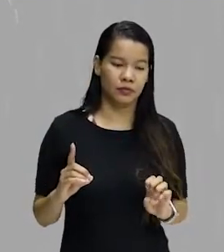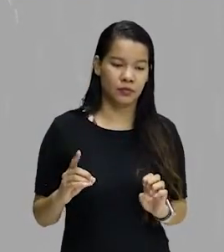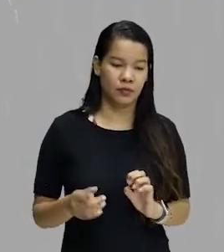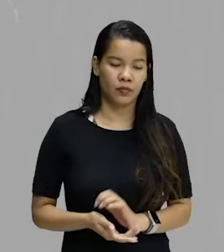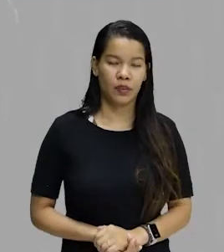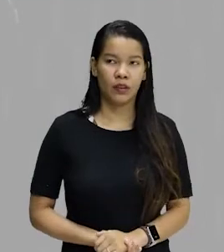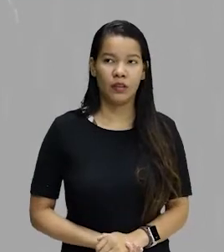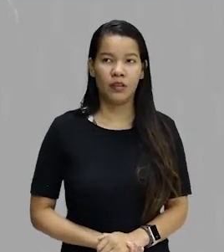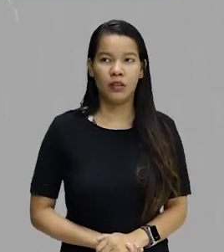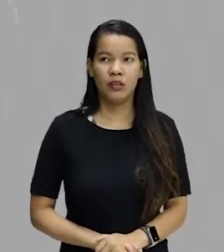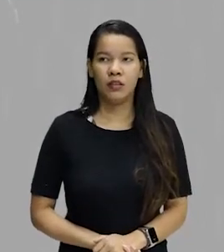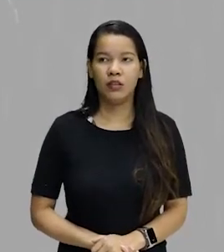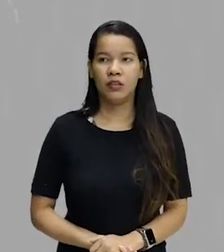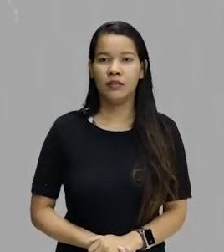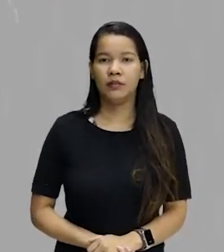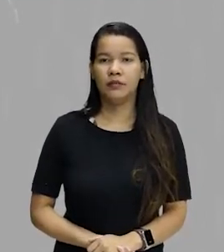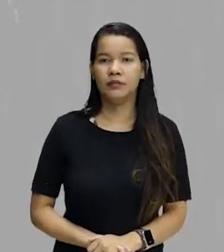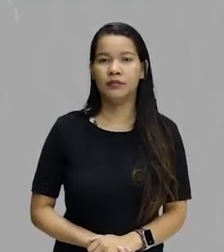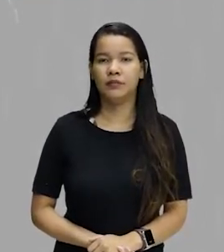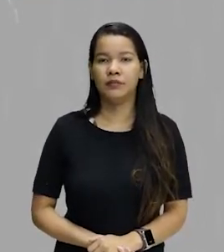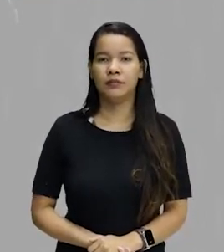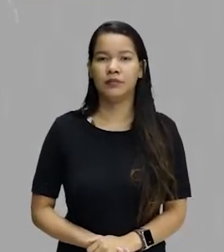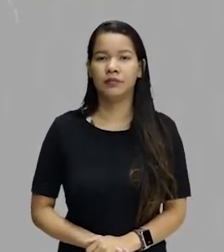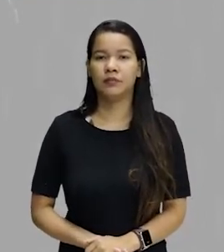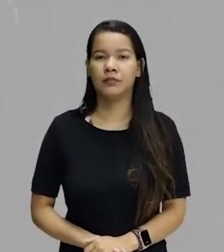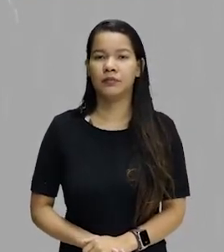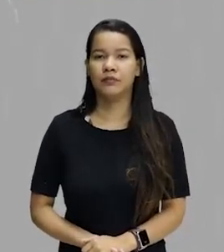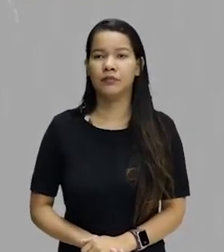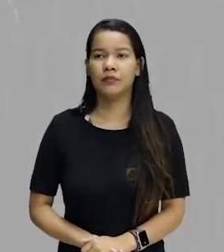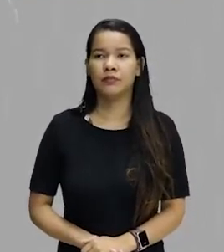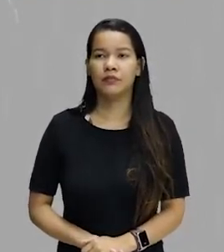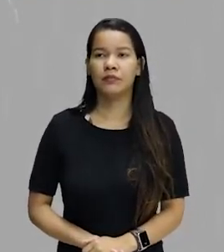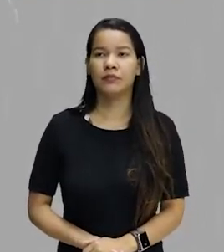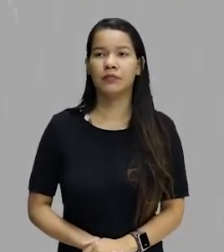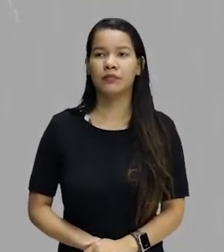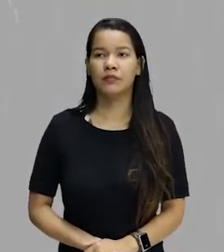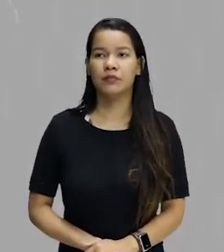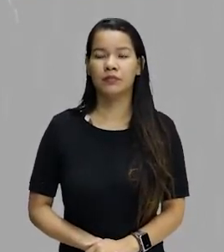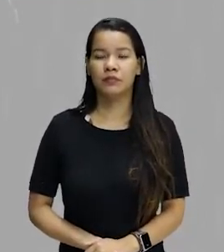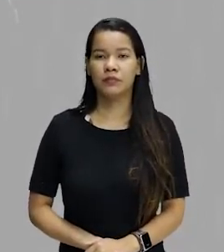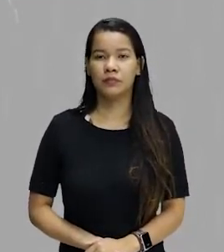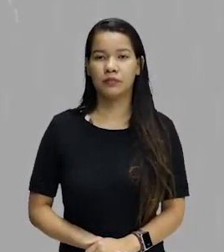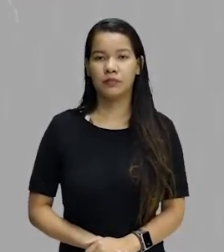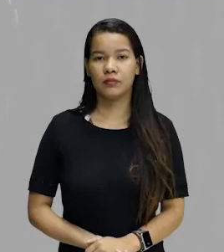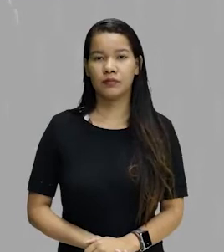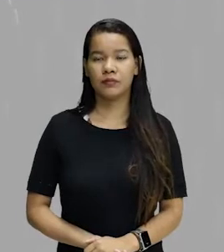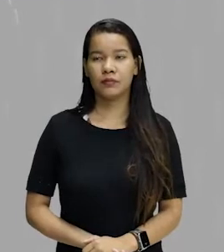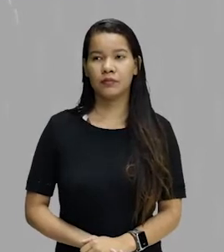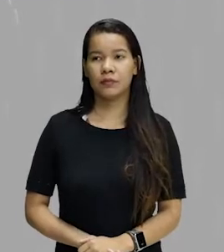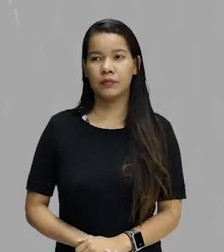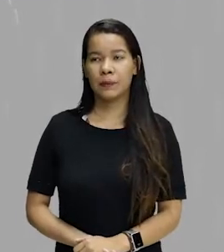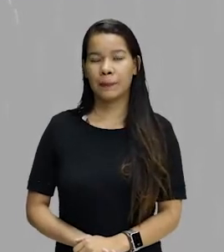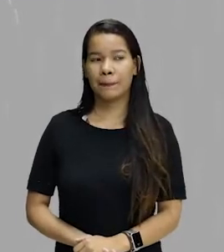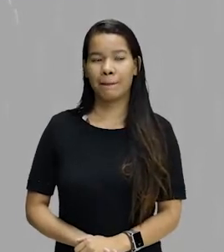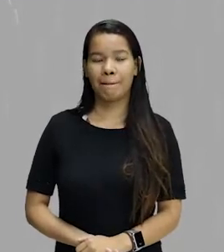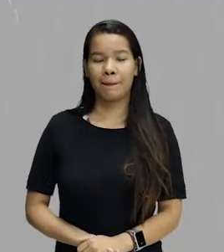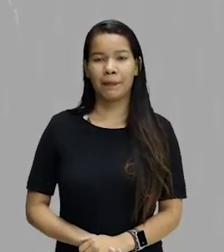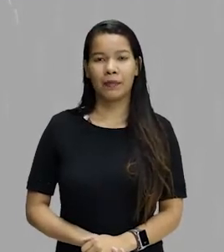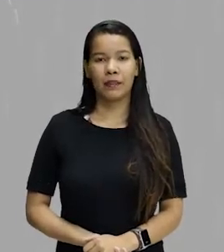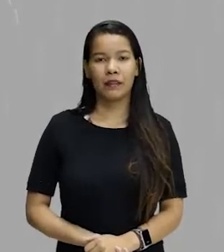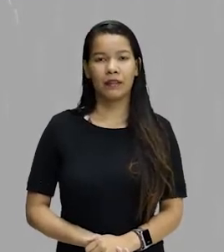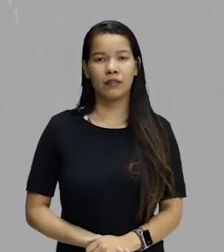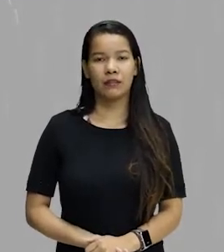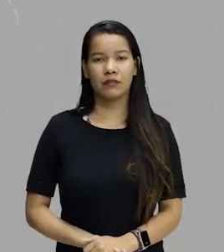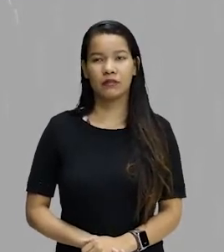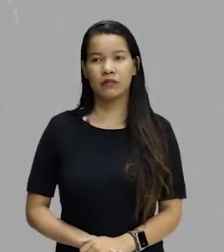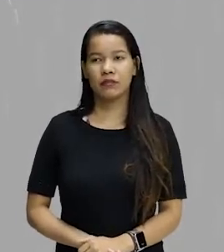grupo funcional. O grupo funcional é o grupo OH. Então, a numeração ela vai ser da direita para a esquerda. Então, o grupo OH